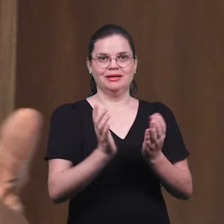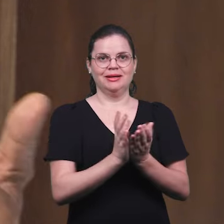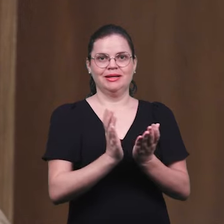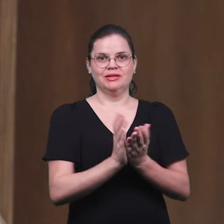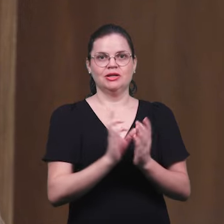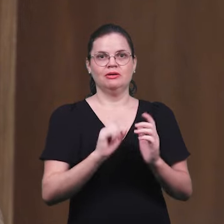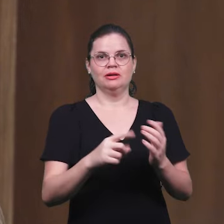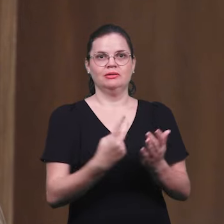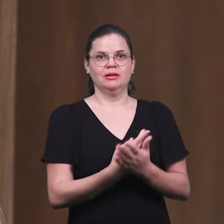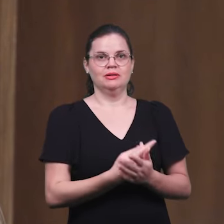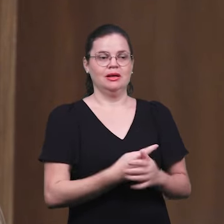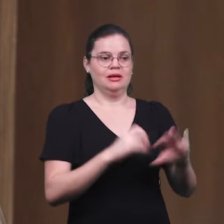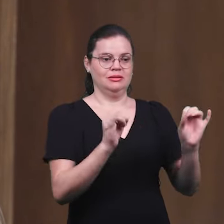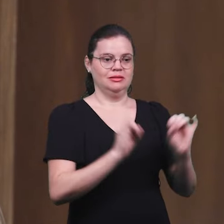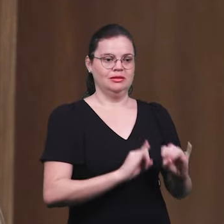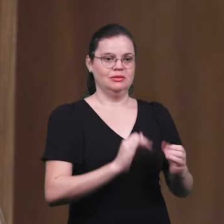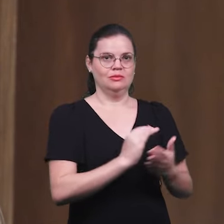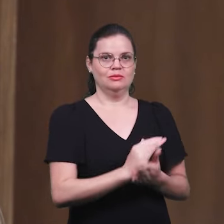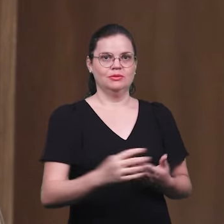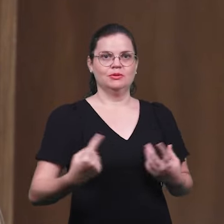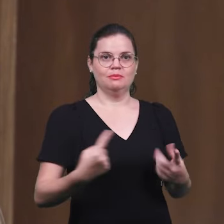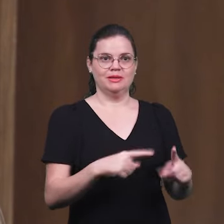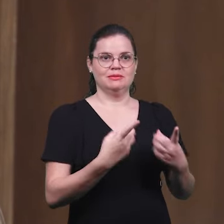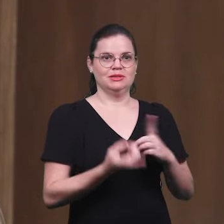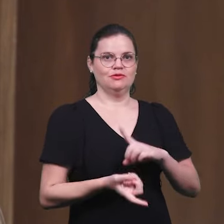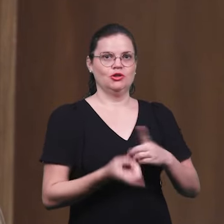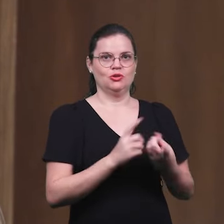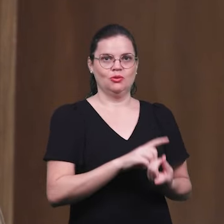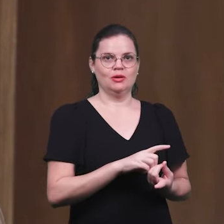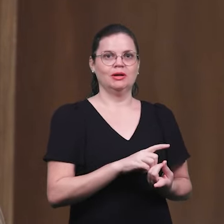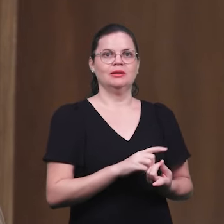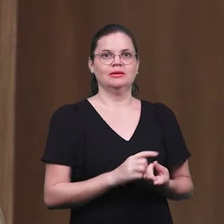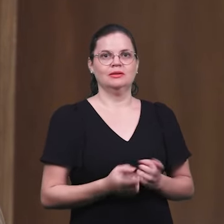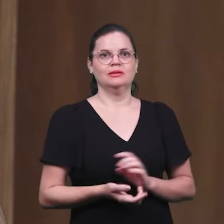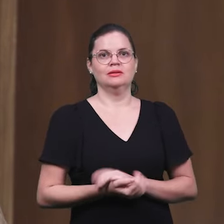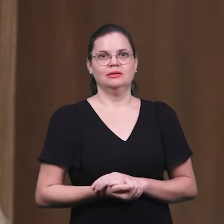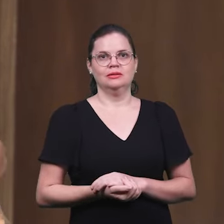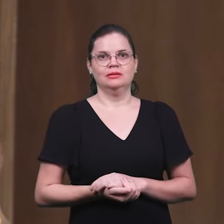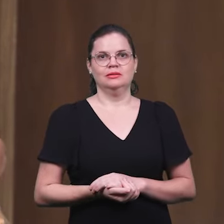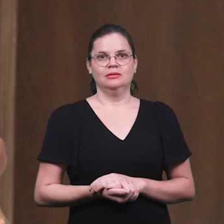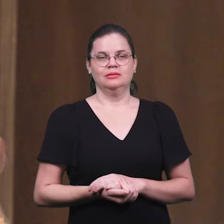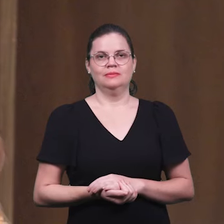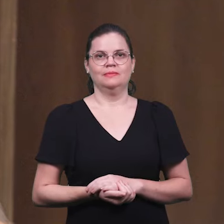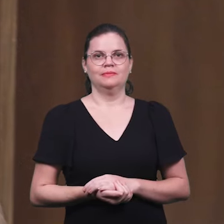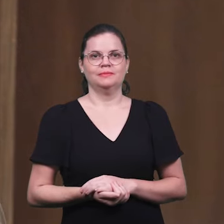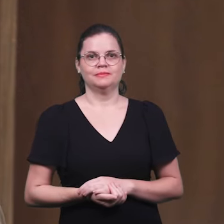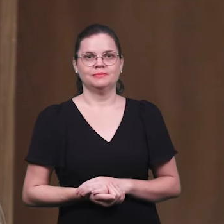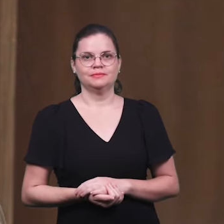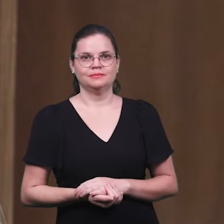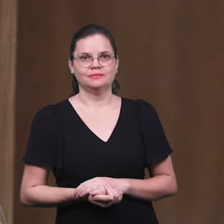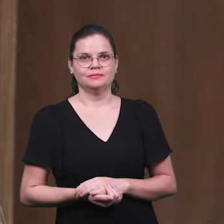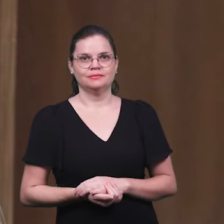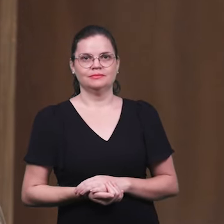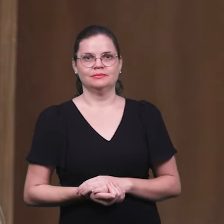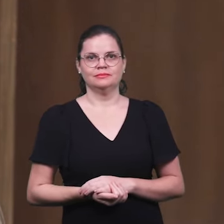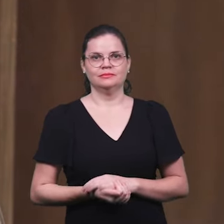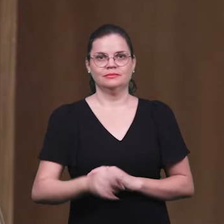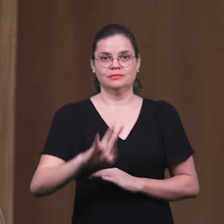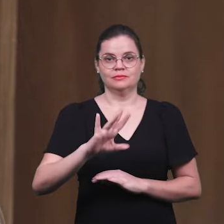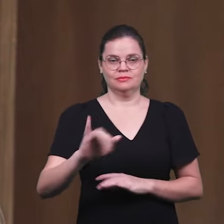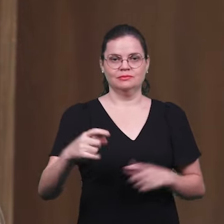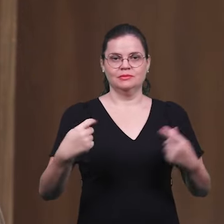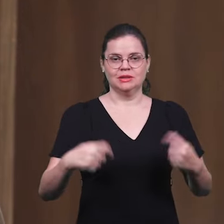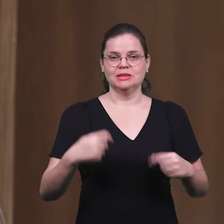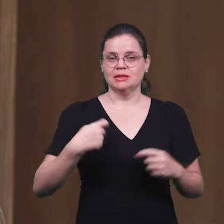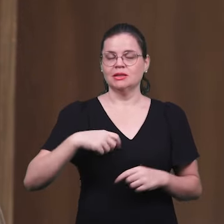a ser perseguidos agora, certo? Inverteu a coisa. Aí que vamos ter que contar essa história, que é um